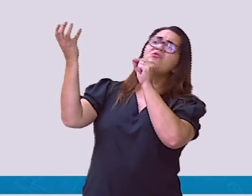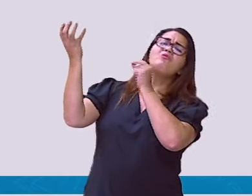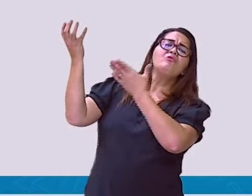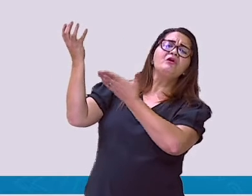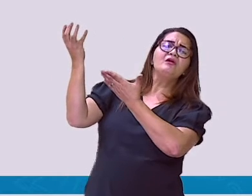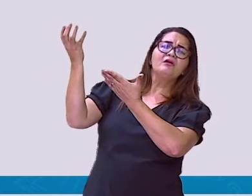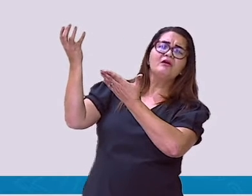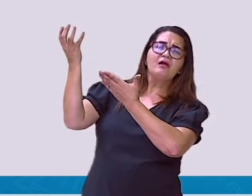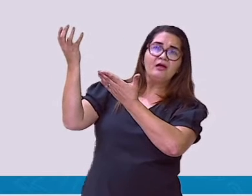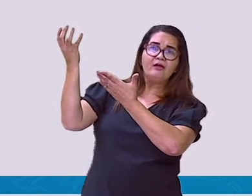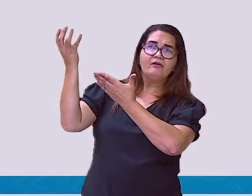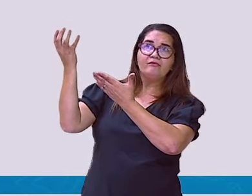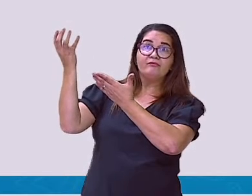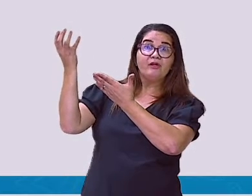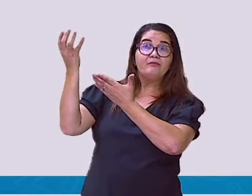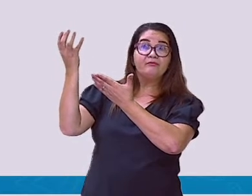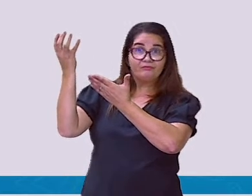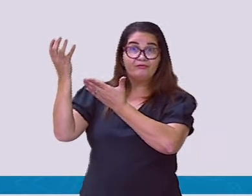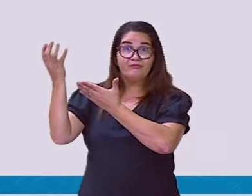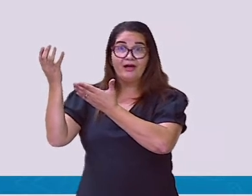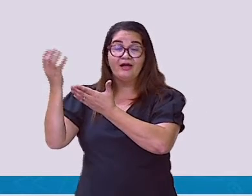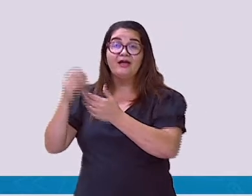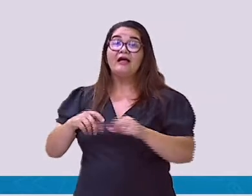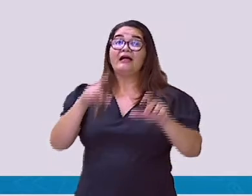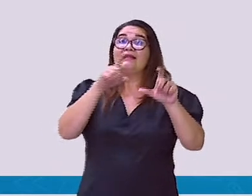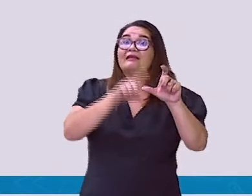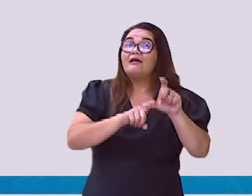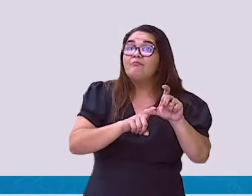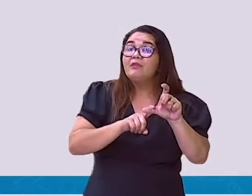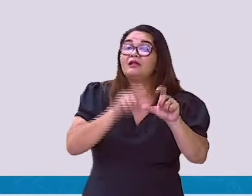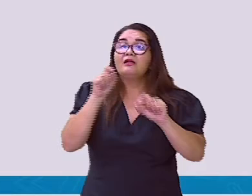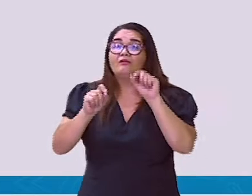Eliane, esqueci o que é latitude.